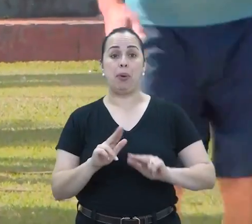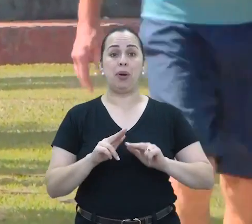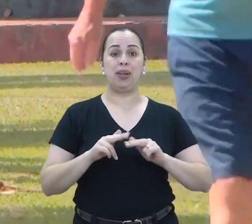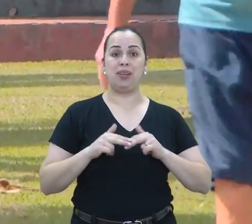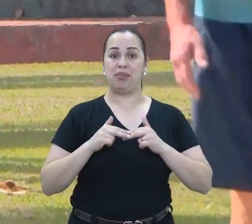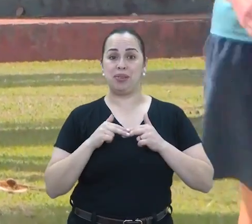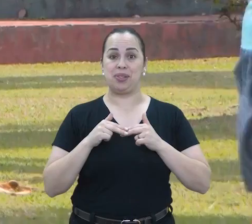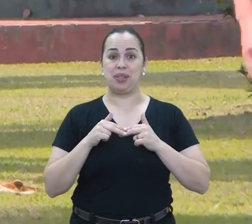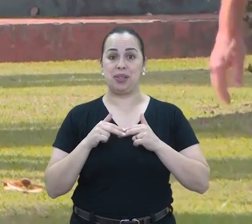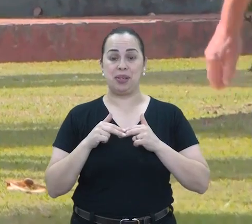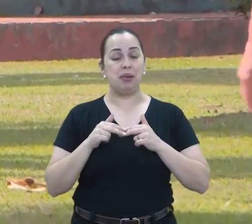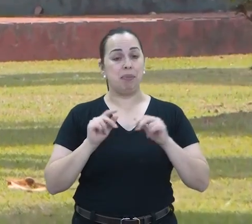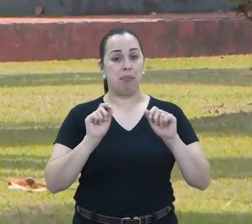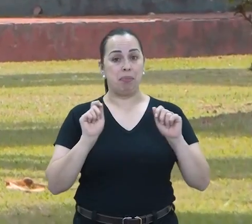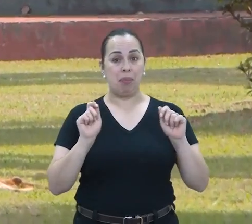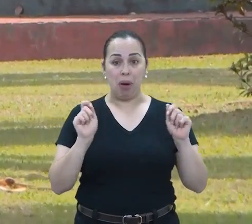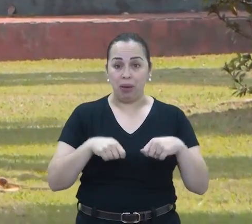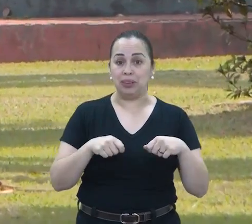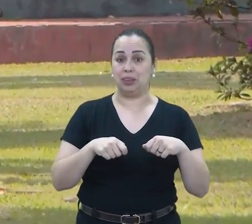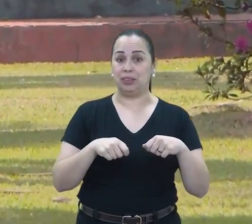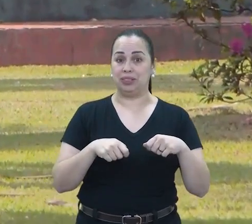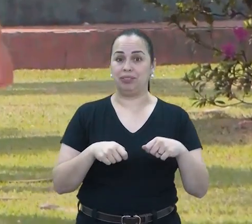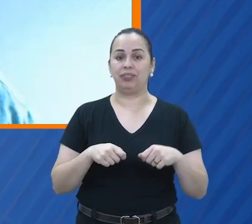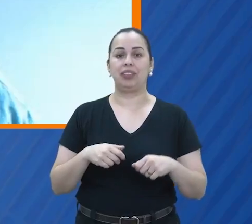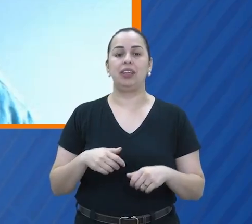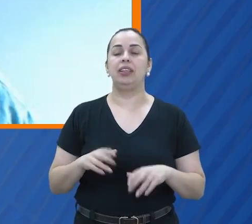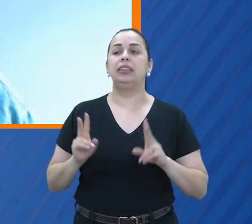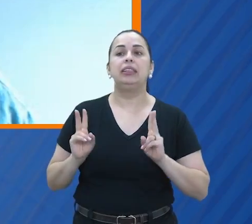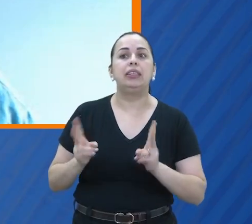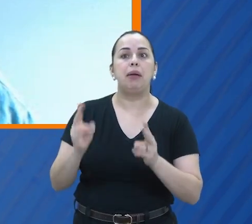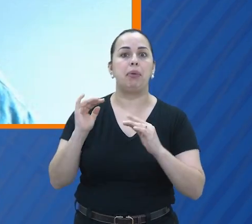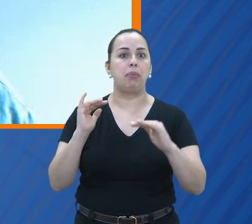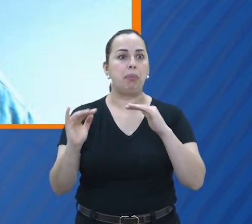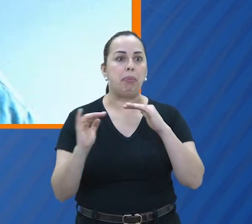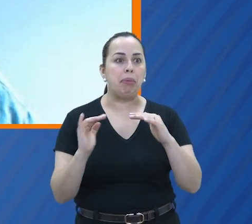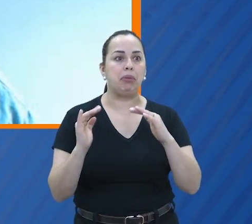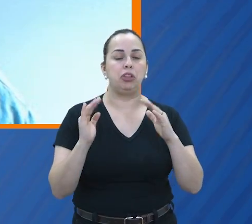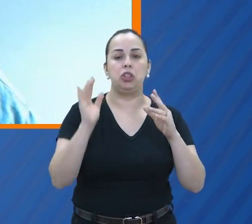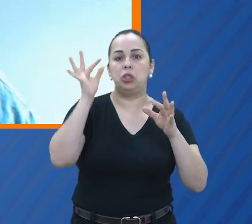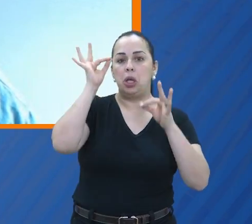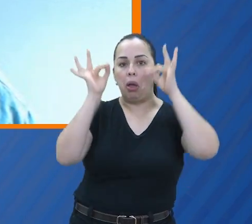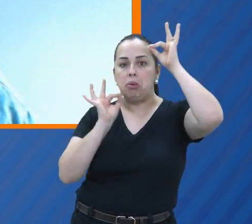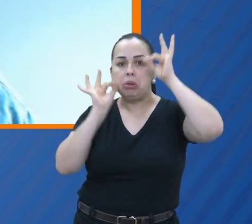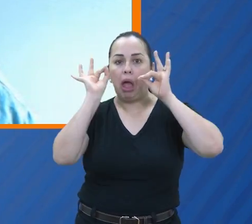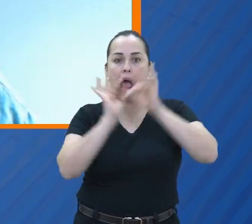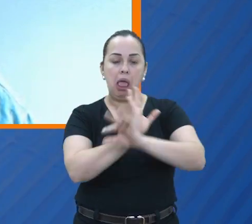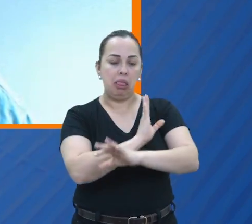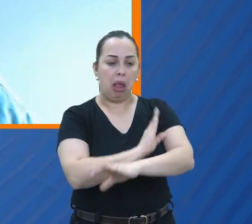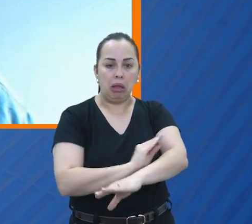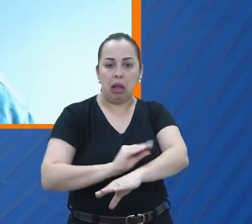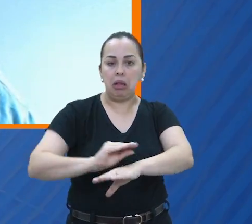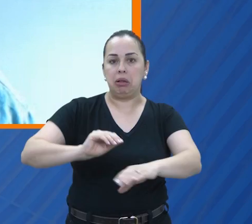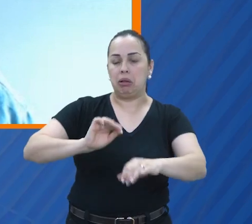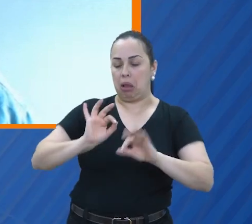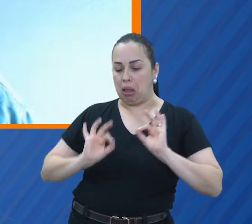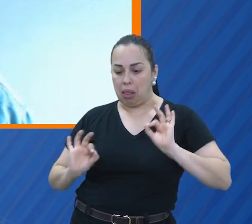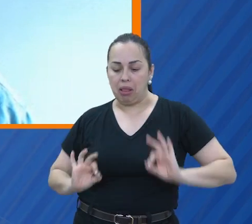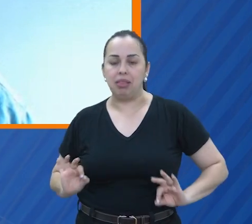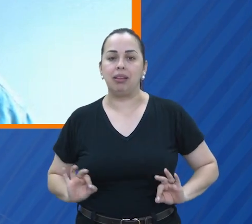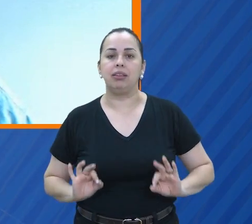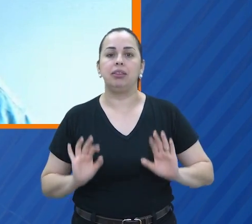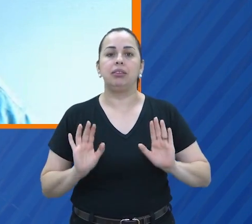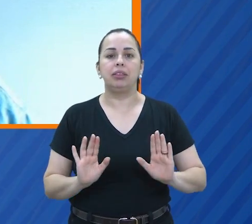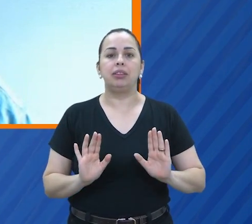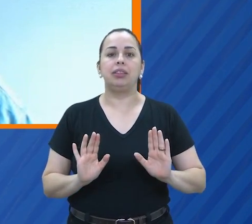também é vista como um produto disponível para consumo. A gente vê muitos movimentos cada vez estéticos, né, de todas as maneiras possíveis, a